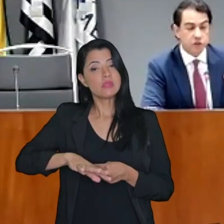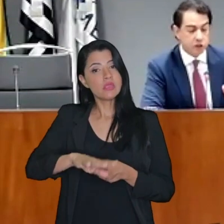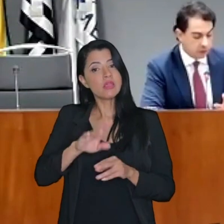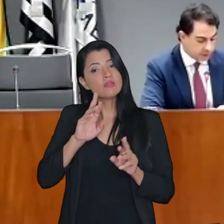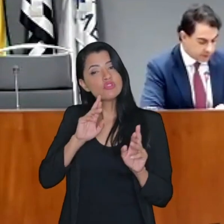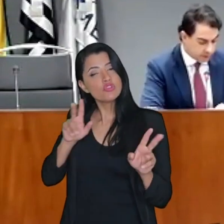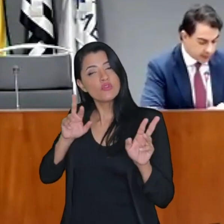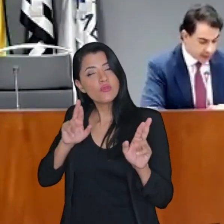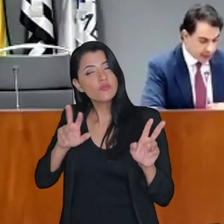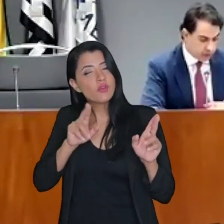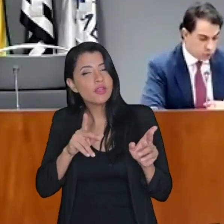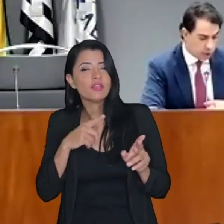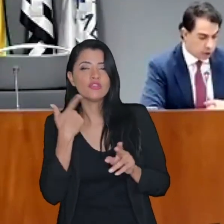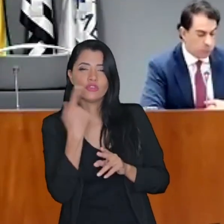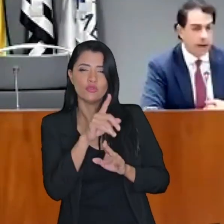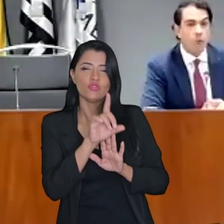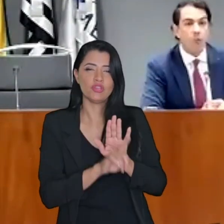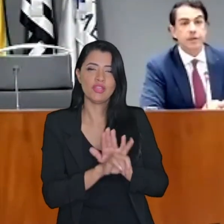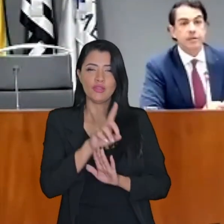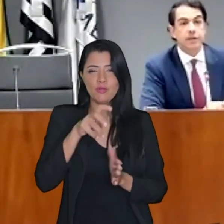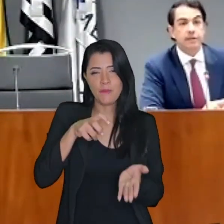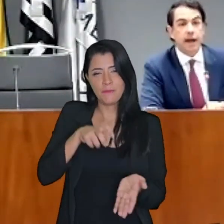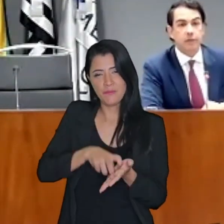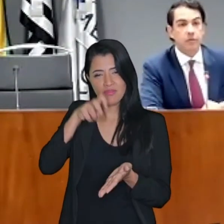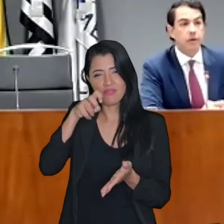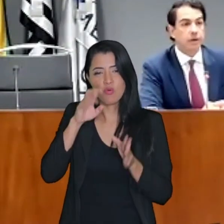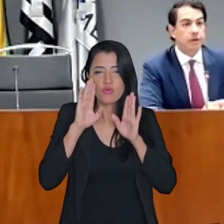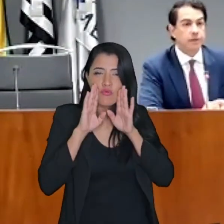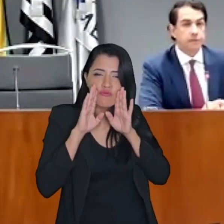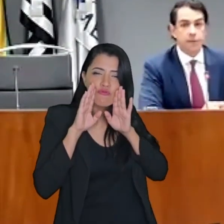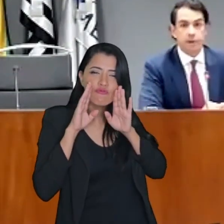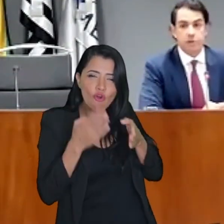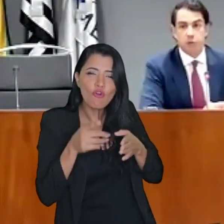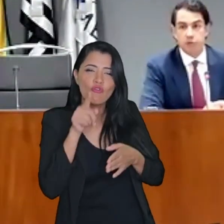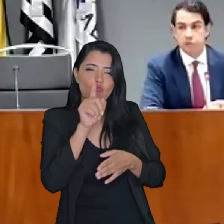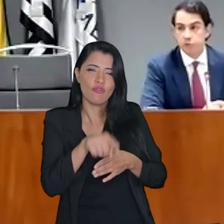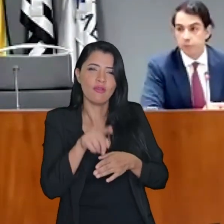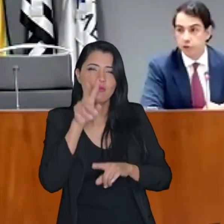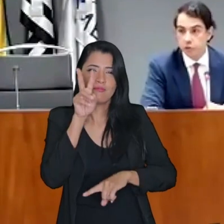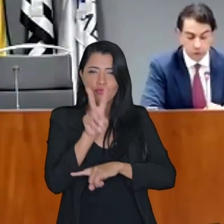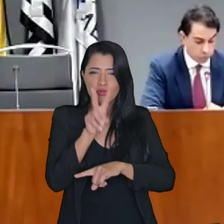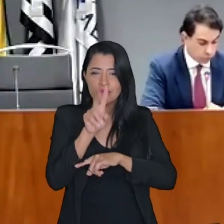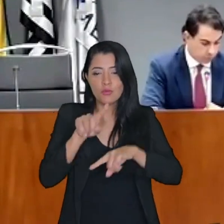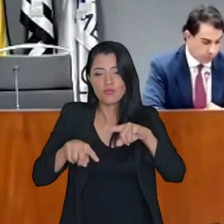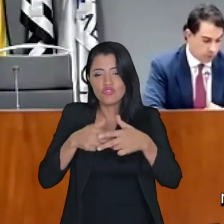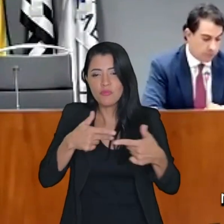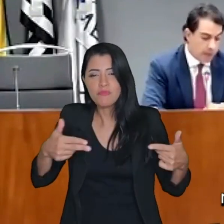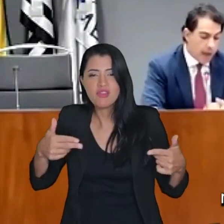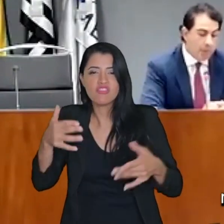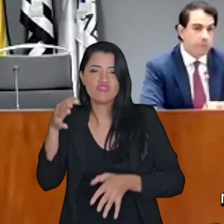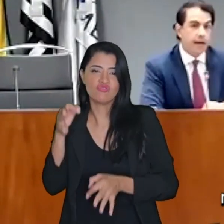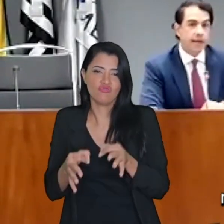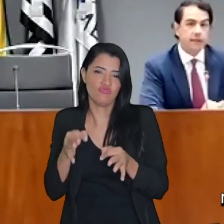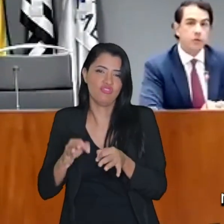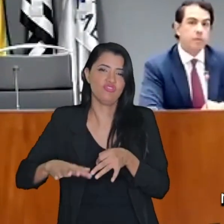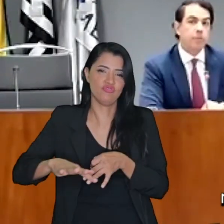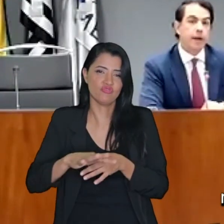bem distintas daquela do direito penal, centrado necessariamente na proteção de bens jurídicos. Então,